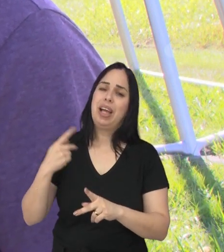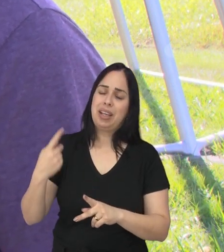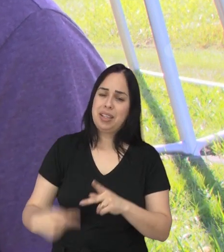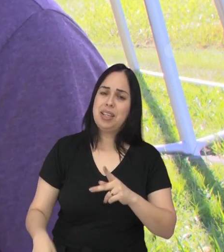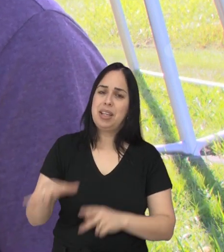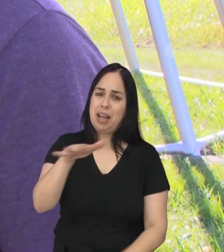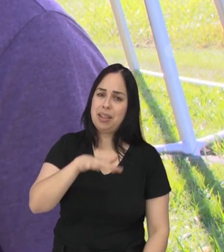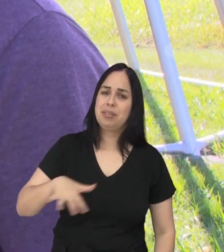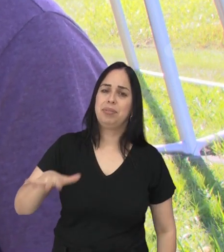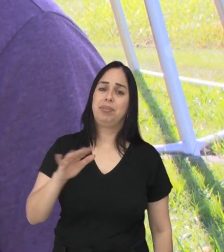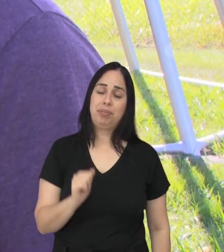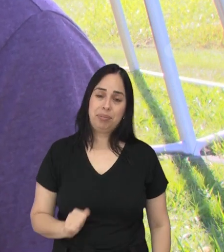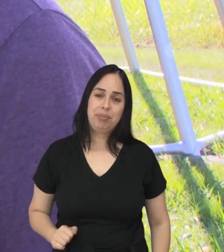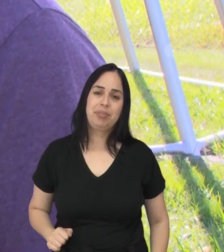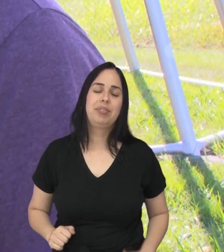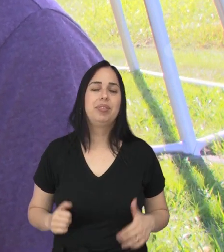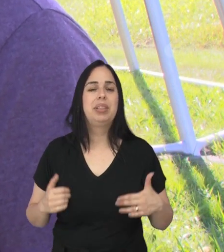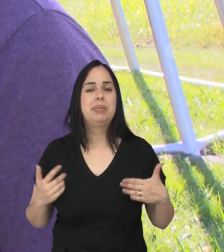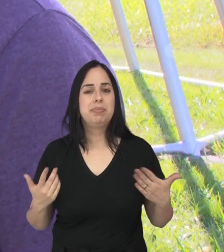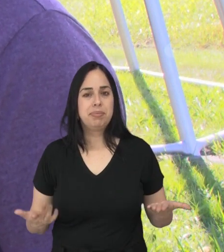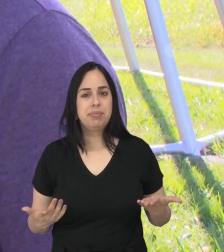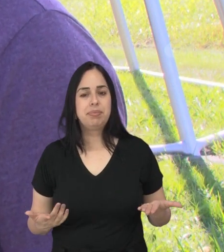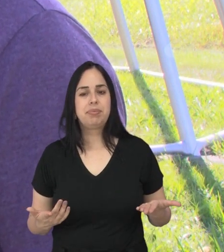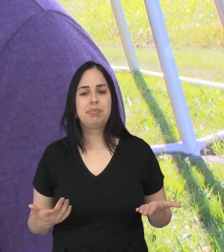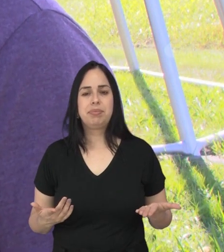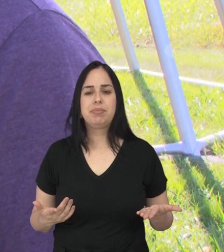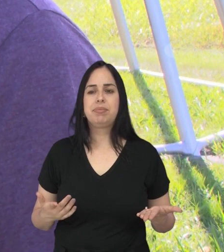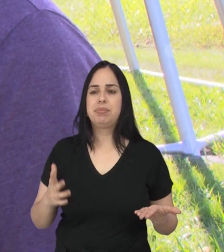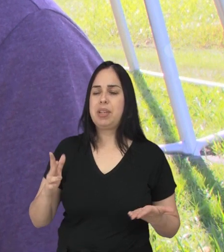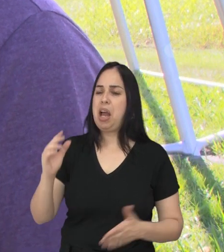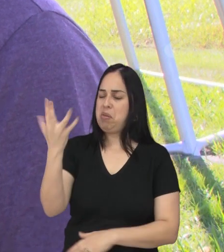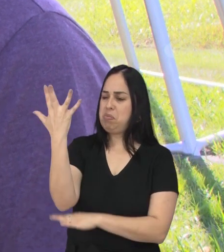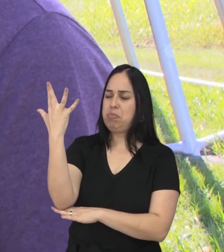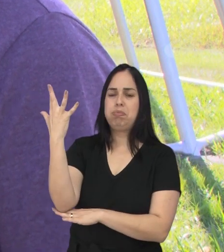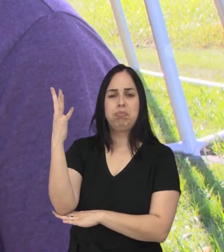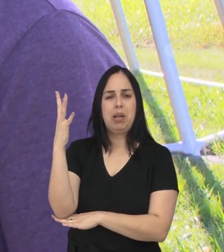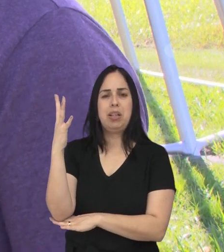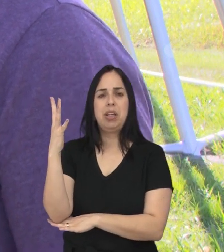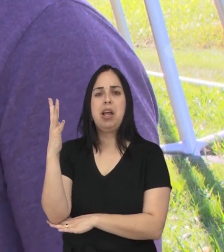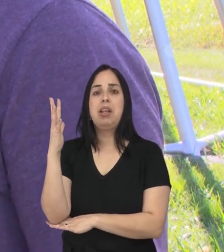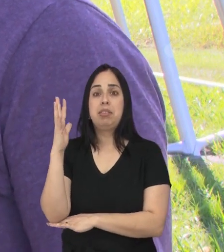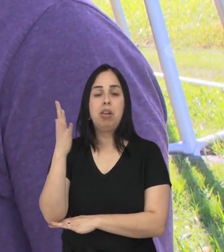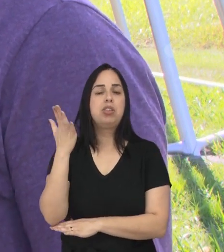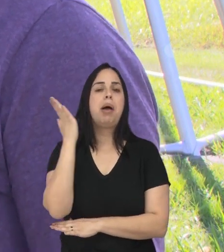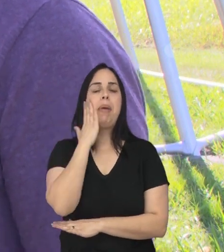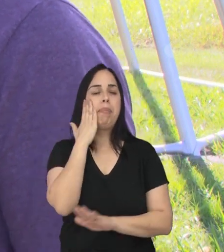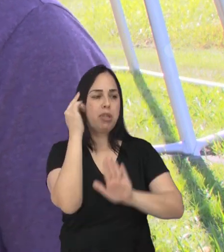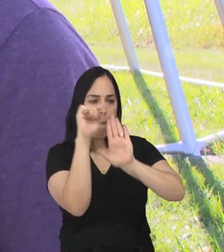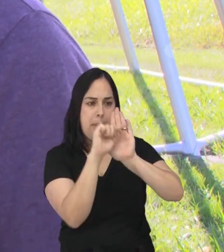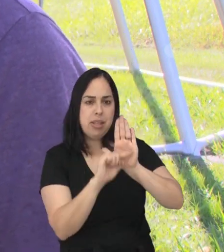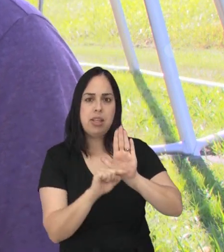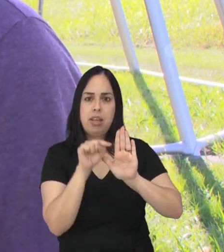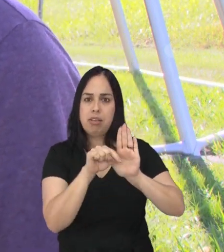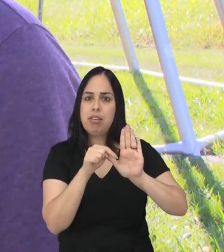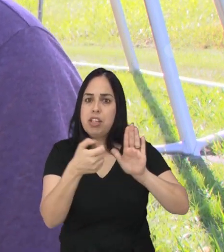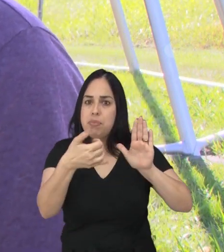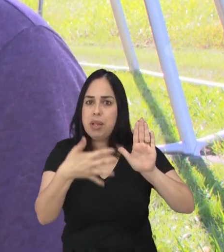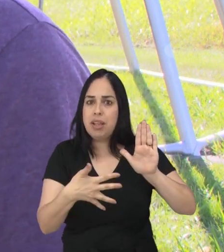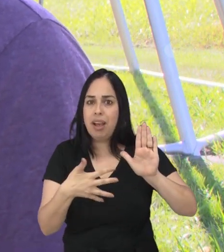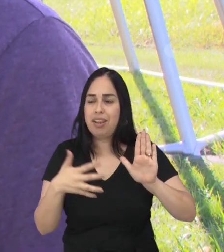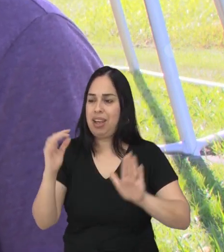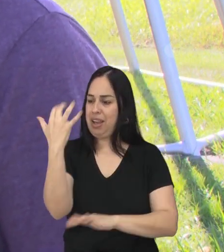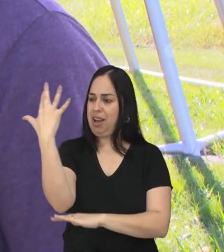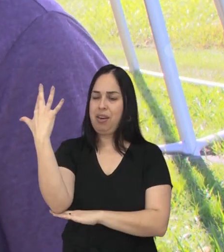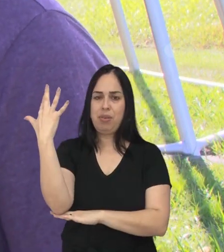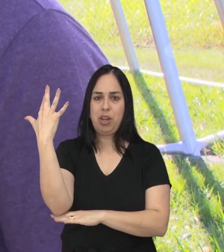símbolo aqui da nossa cidade. Então ele está resistindo, nós temos relatos de que